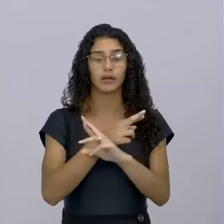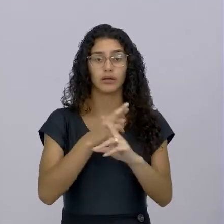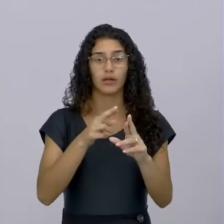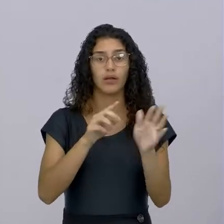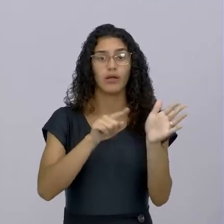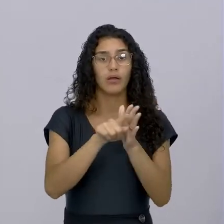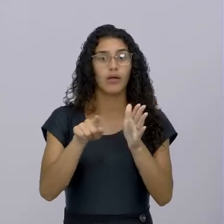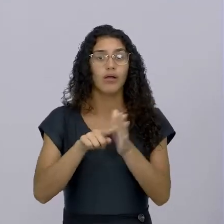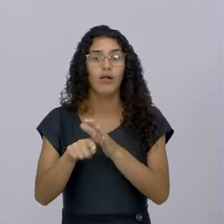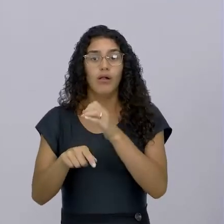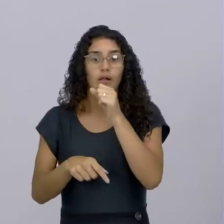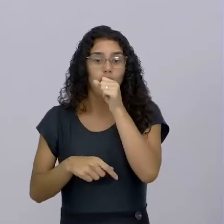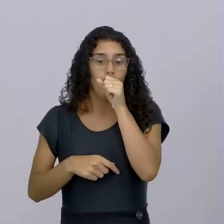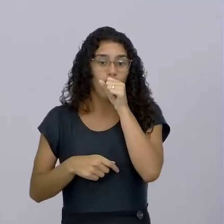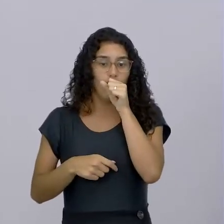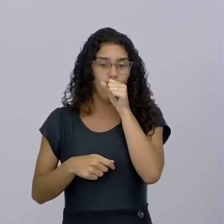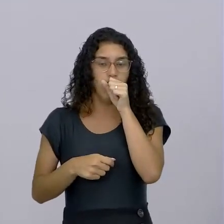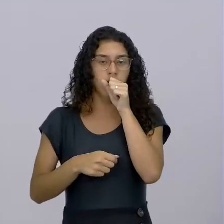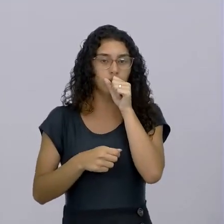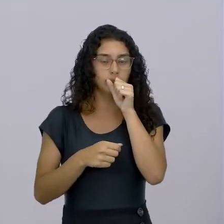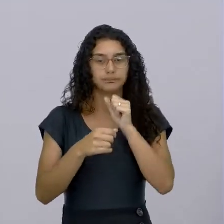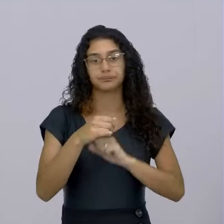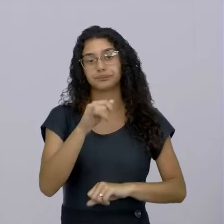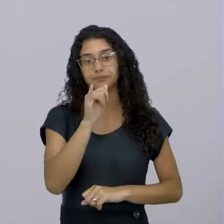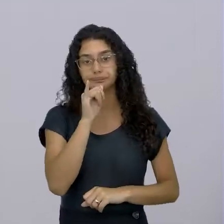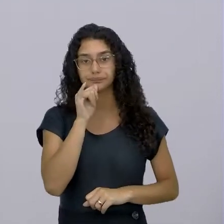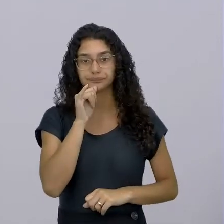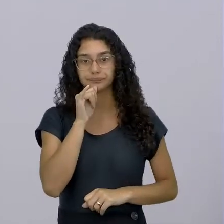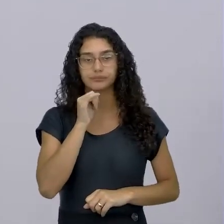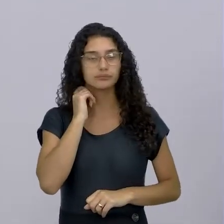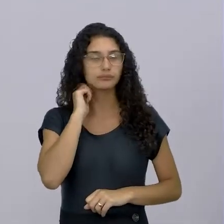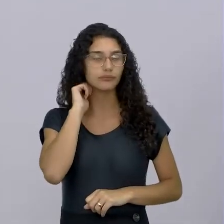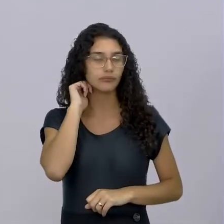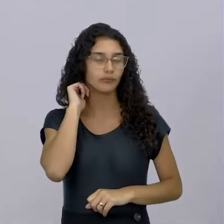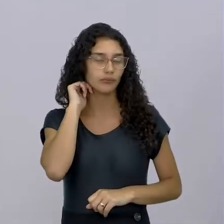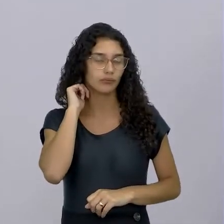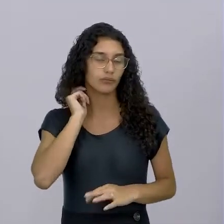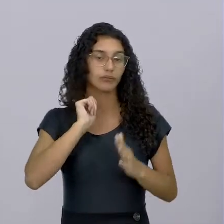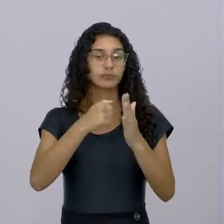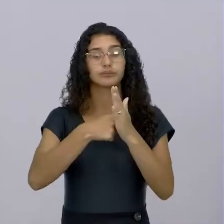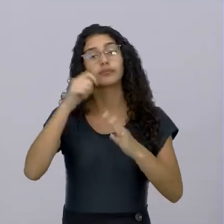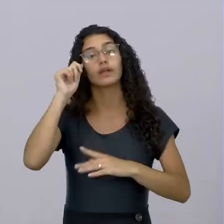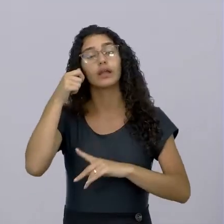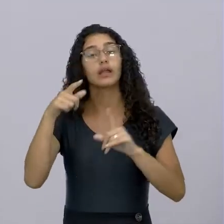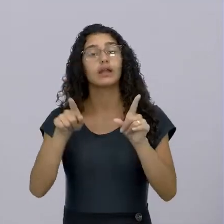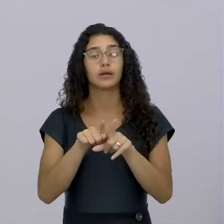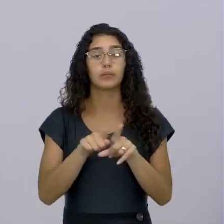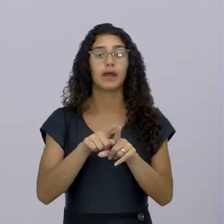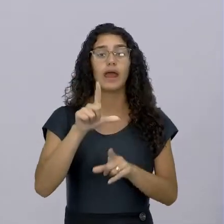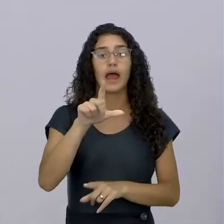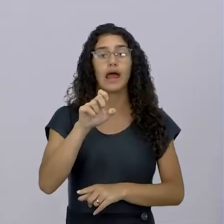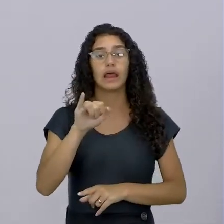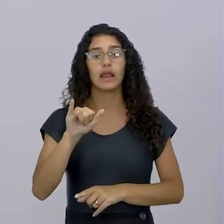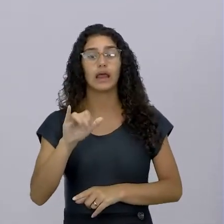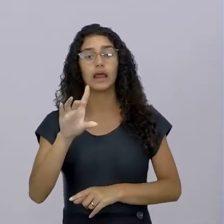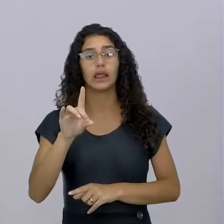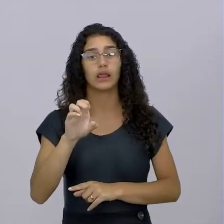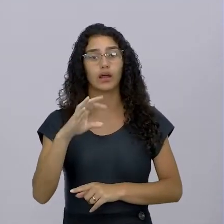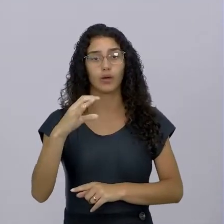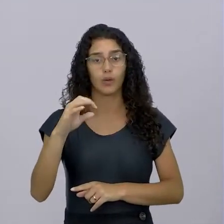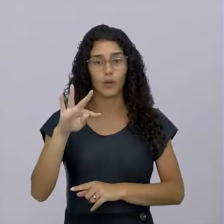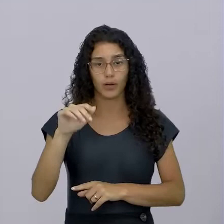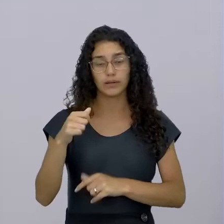causas. Por exemplo, o movimento negro é um movimento social. A lei de cotas raciais, ela teve que passar